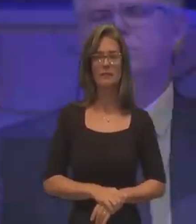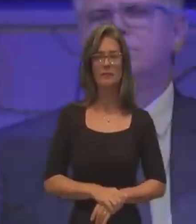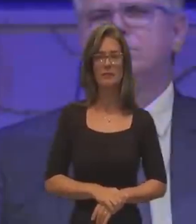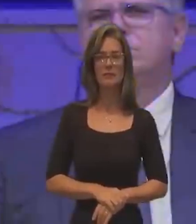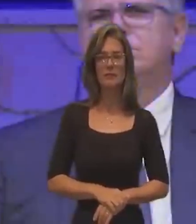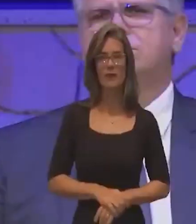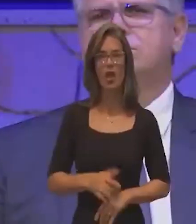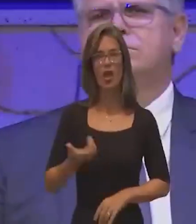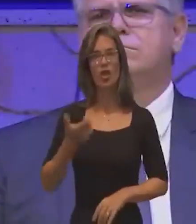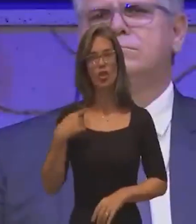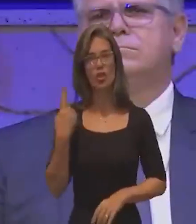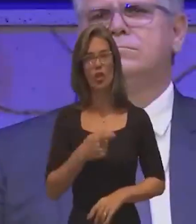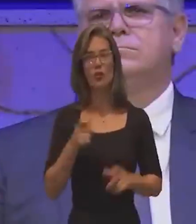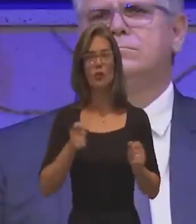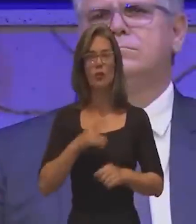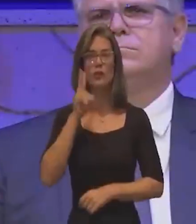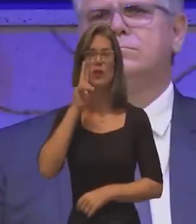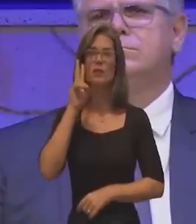Apocalipse.